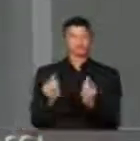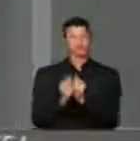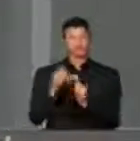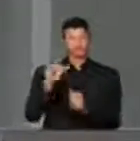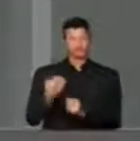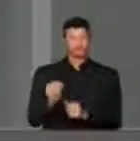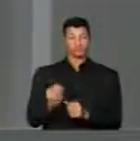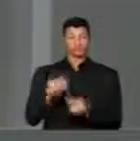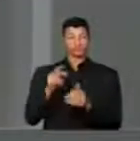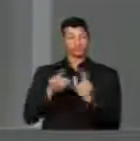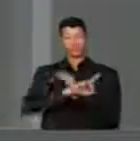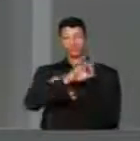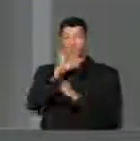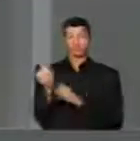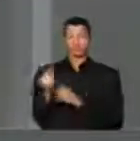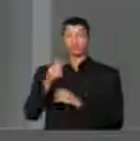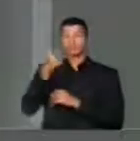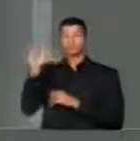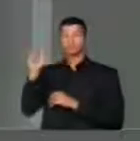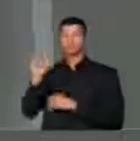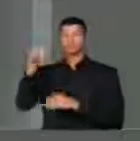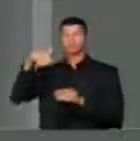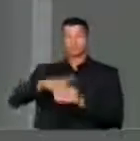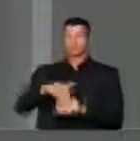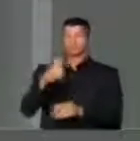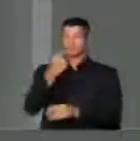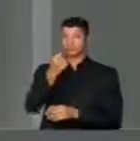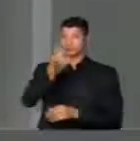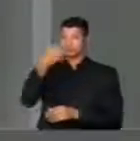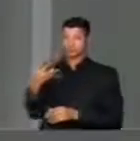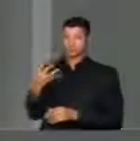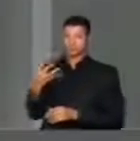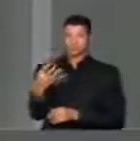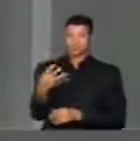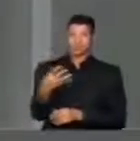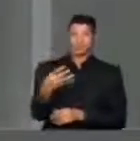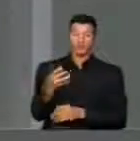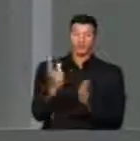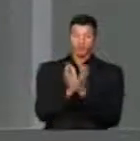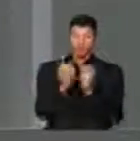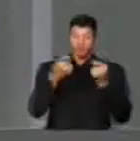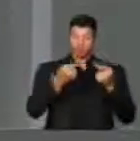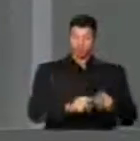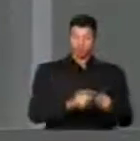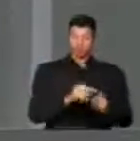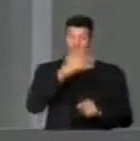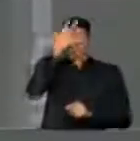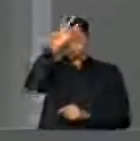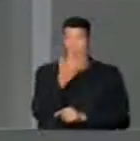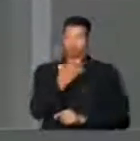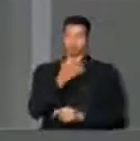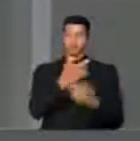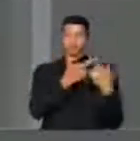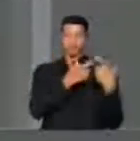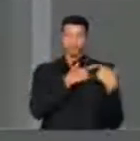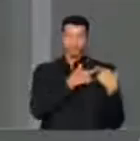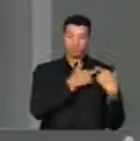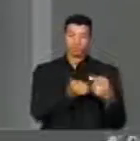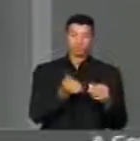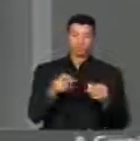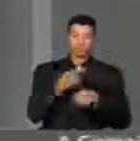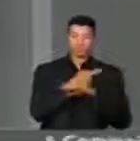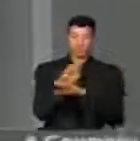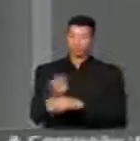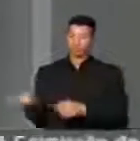isso, desde o dia seguinte às eleições de 2014, a oposição raivosa e irresponsável